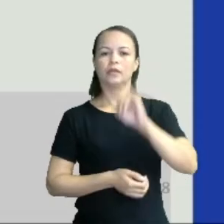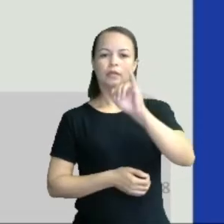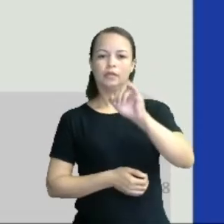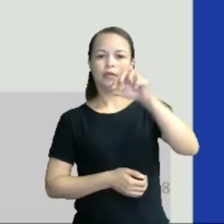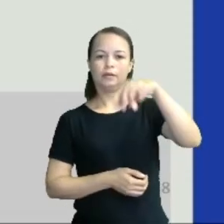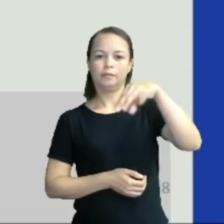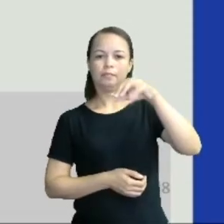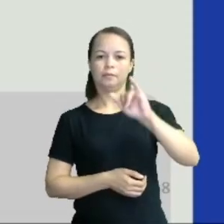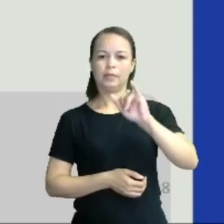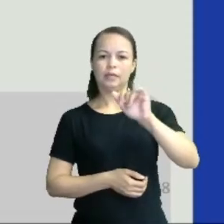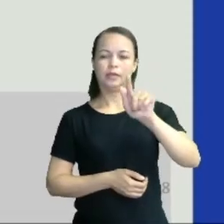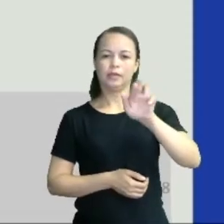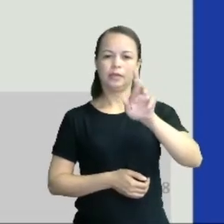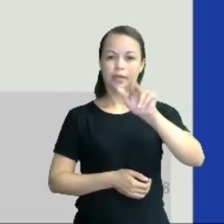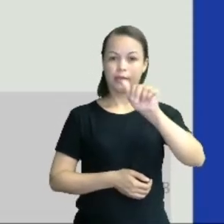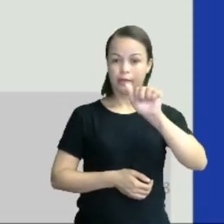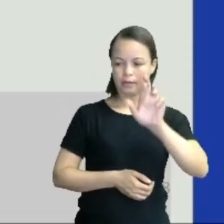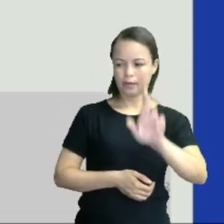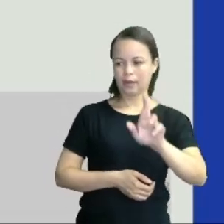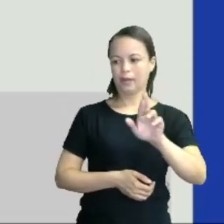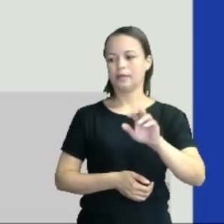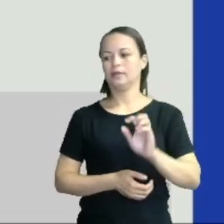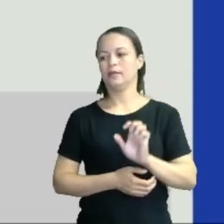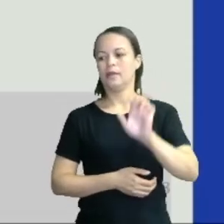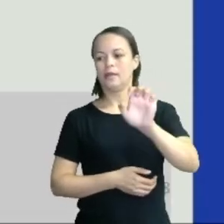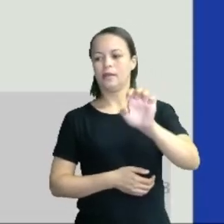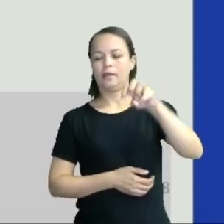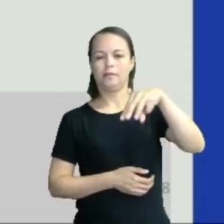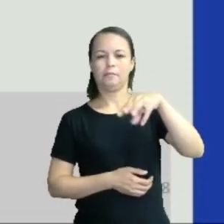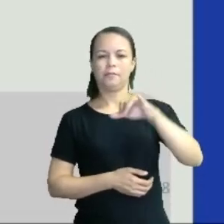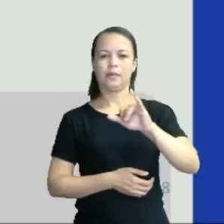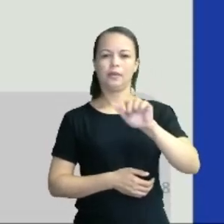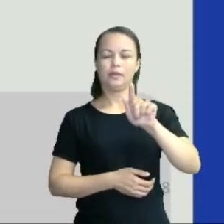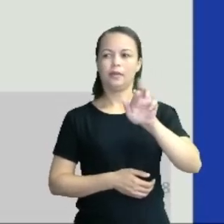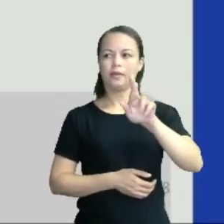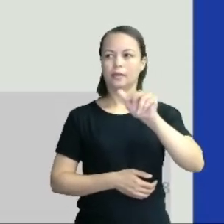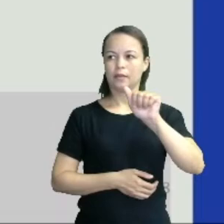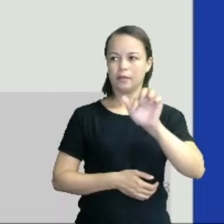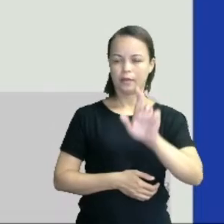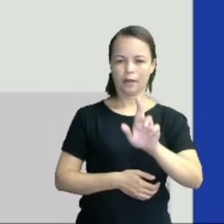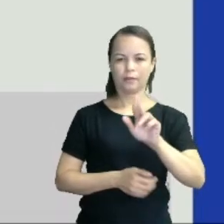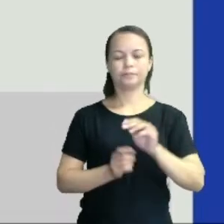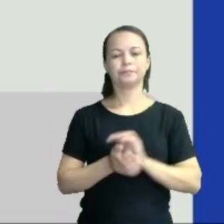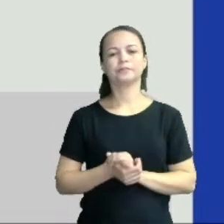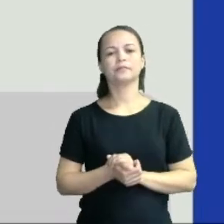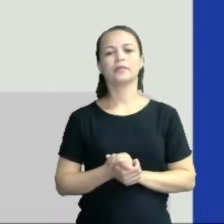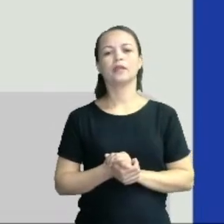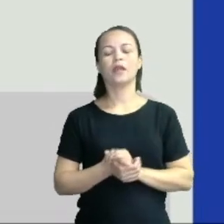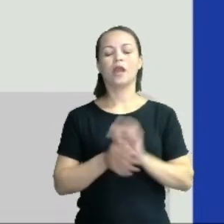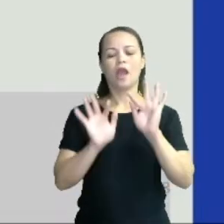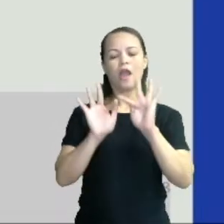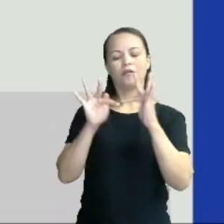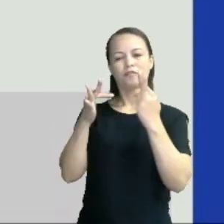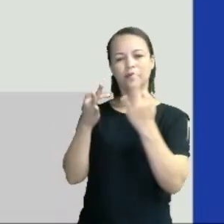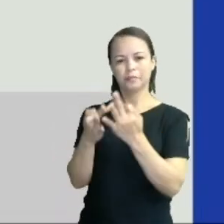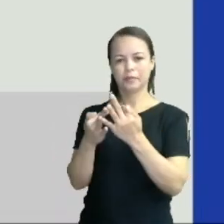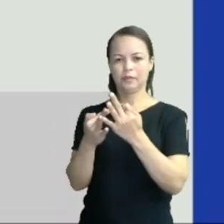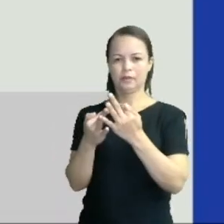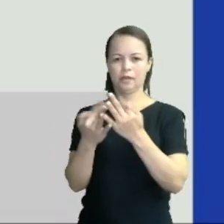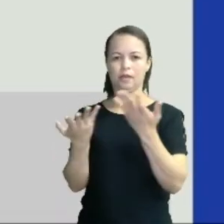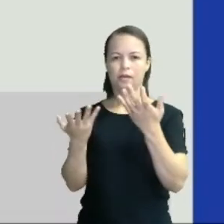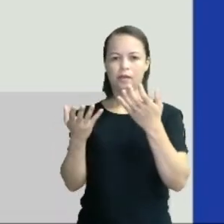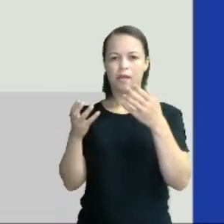Imigrar e emigrar. Vamos ver o primeiro exemplo. A família real